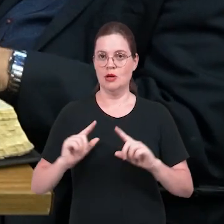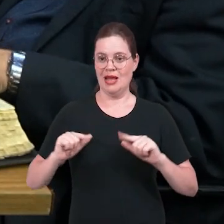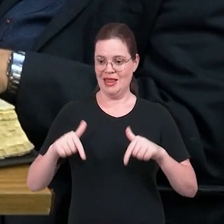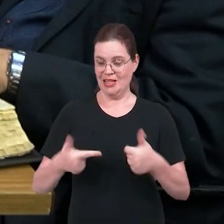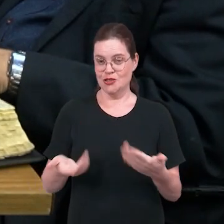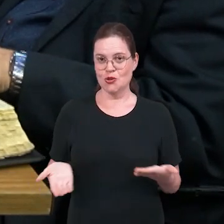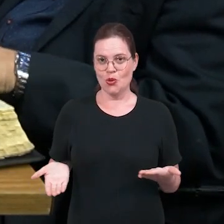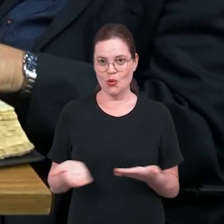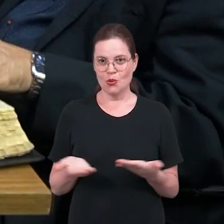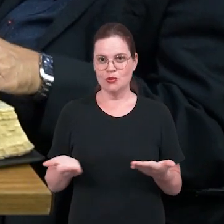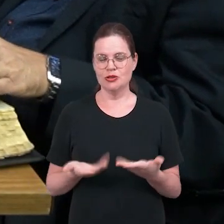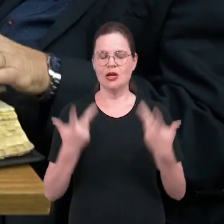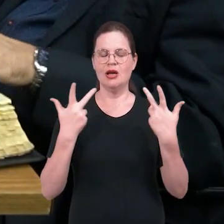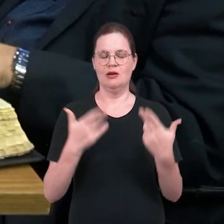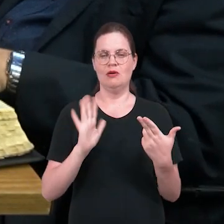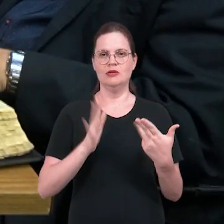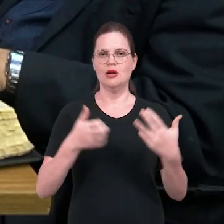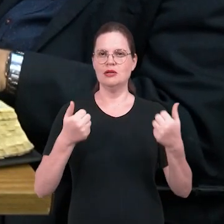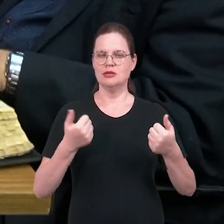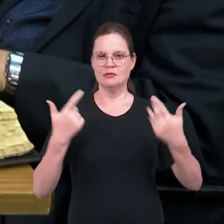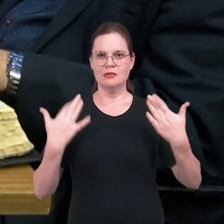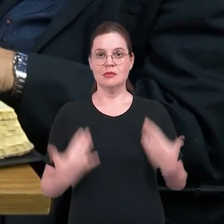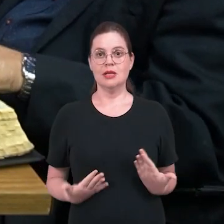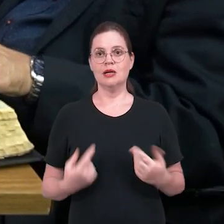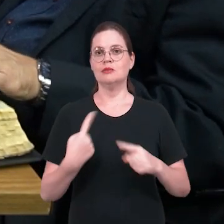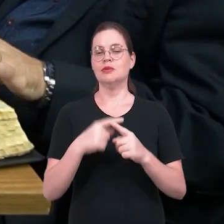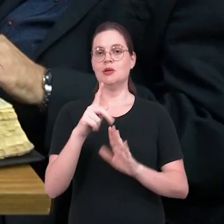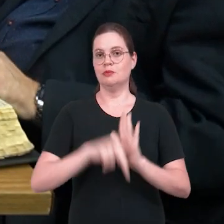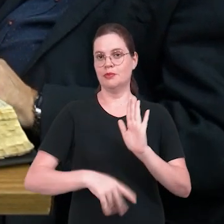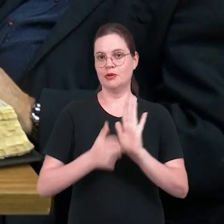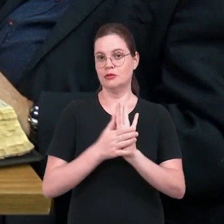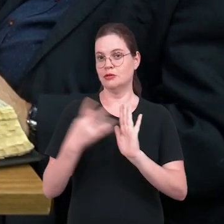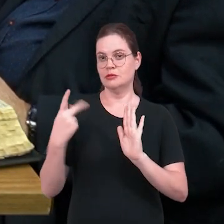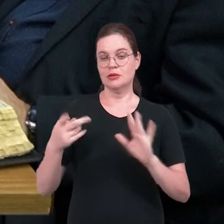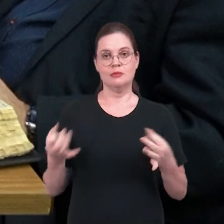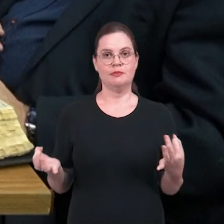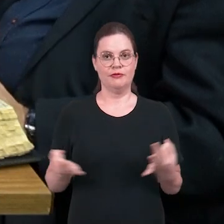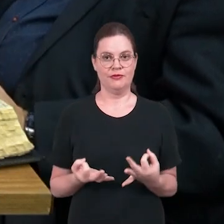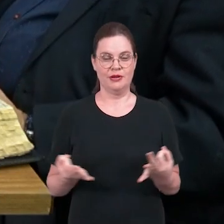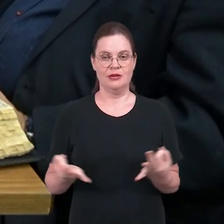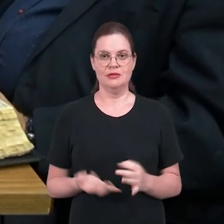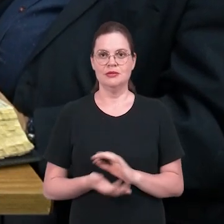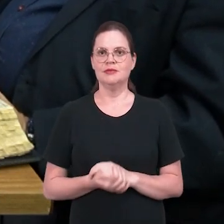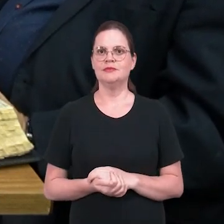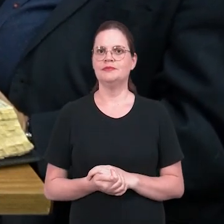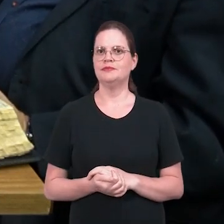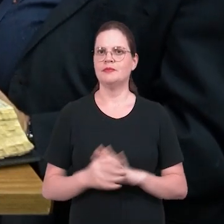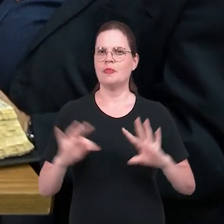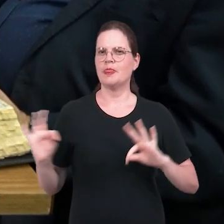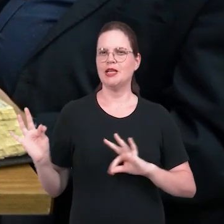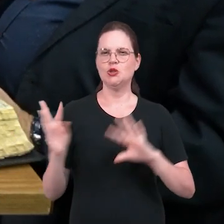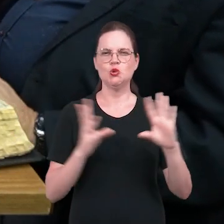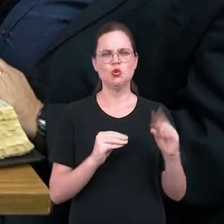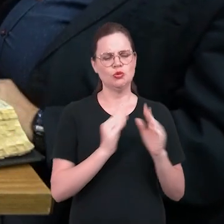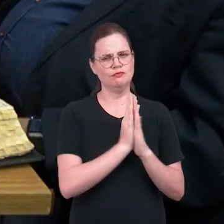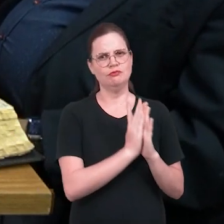fazendo hoje aquilo que nós falamos. O projeto, ele é perfeito. Então, em todo tempo, o Pai, o Filho e o